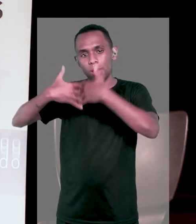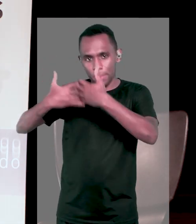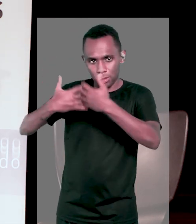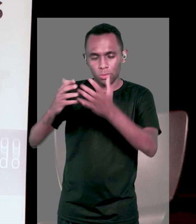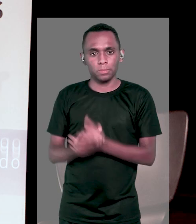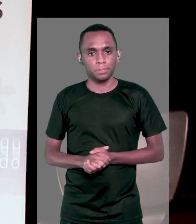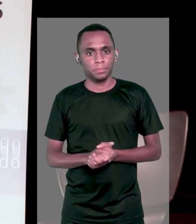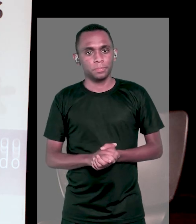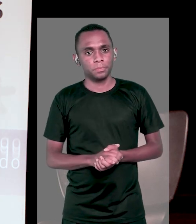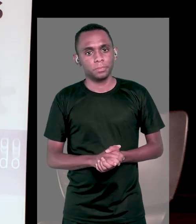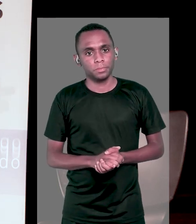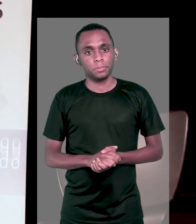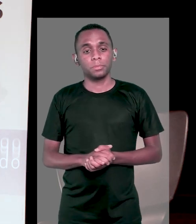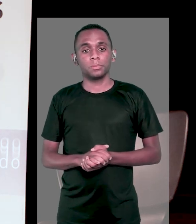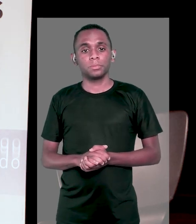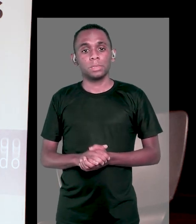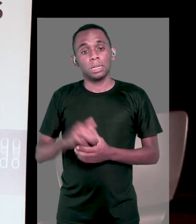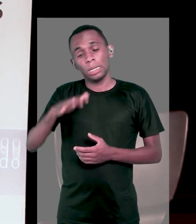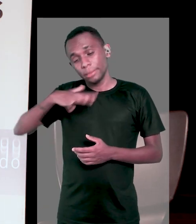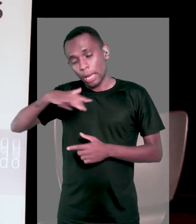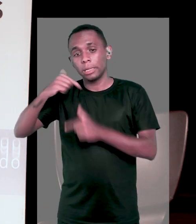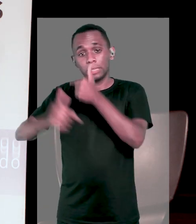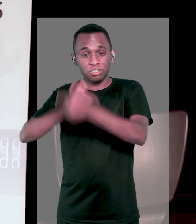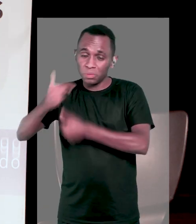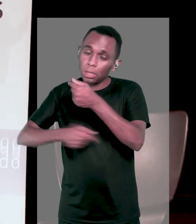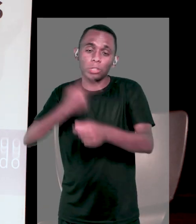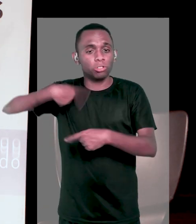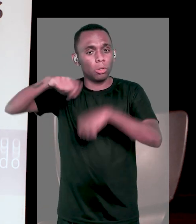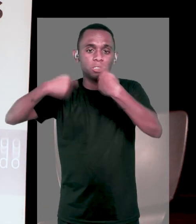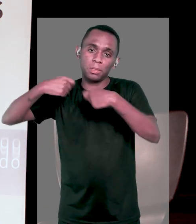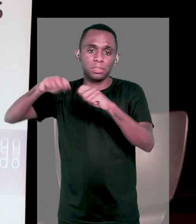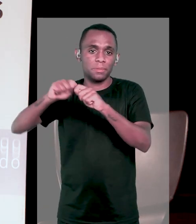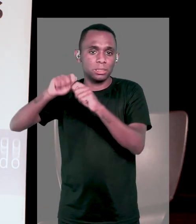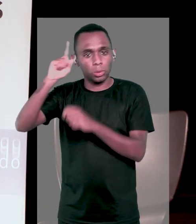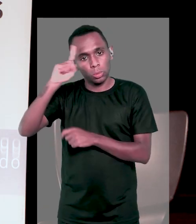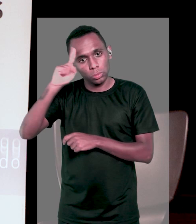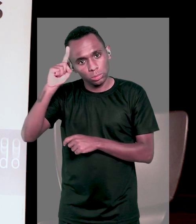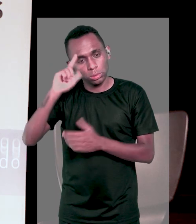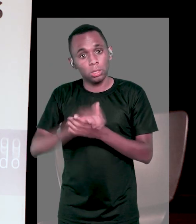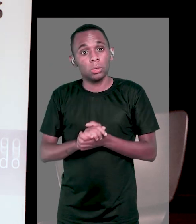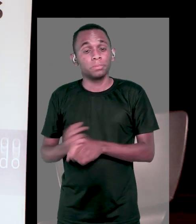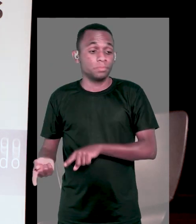ao pensamento eu faço surgir a criação